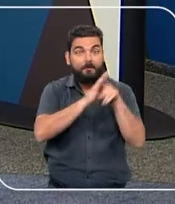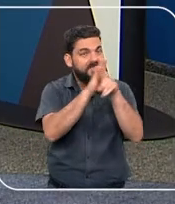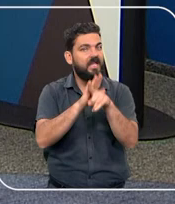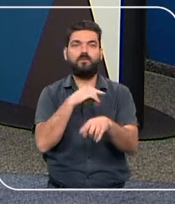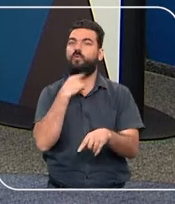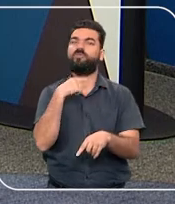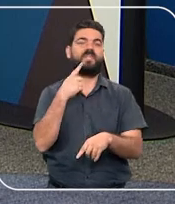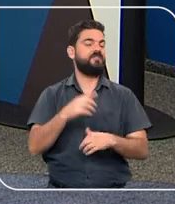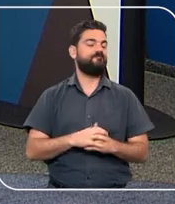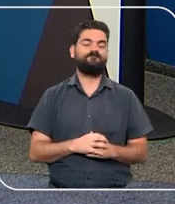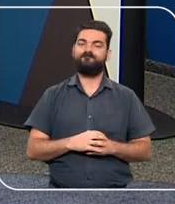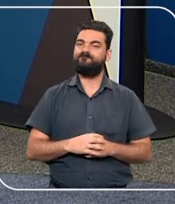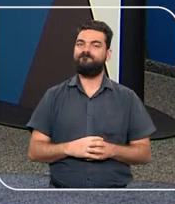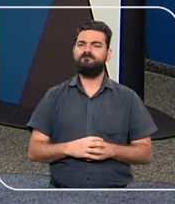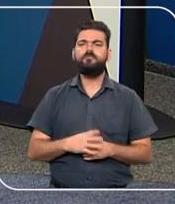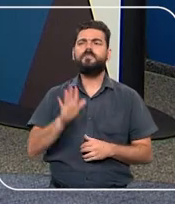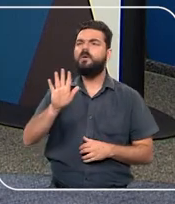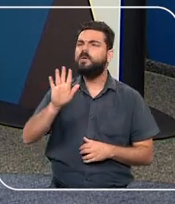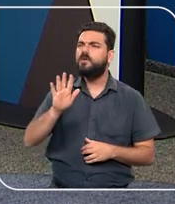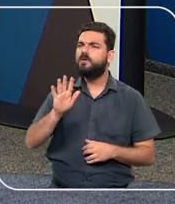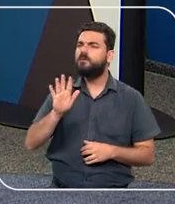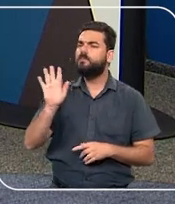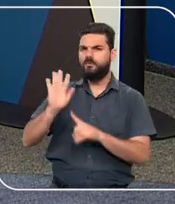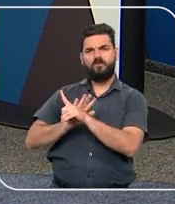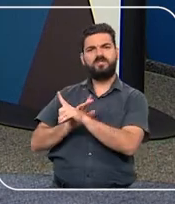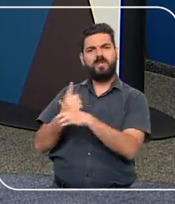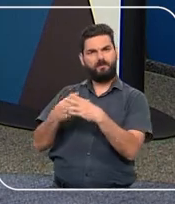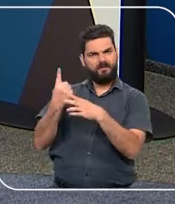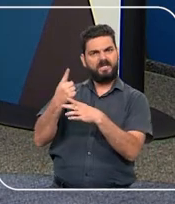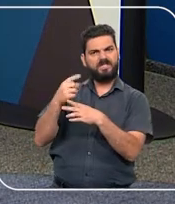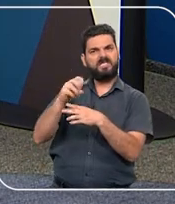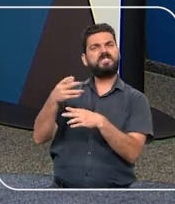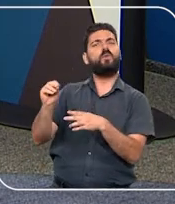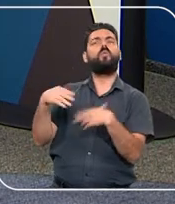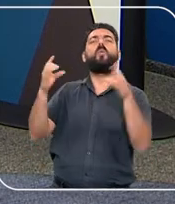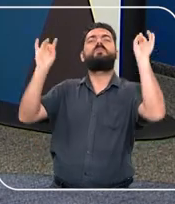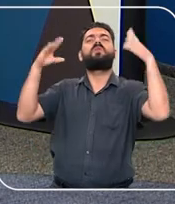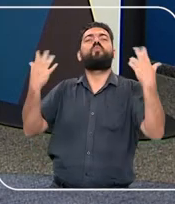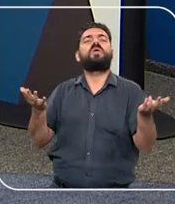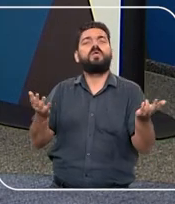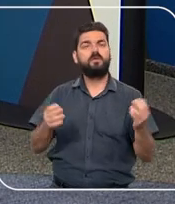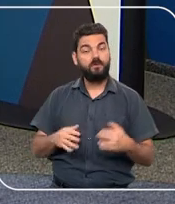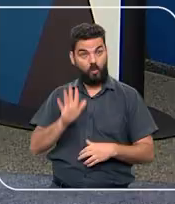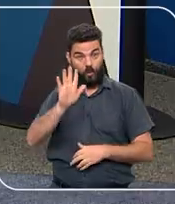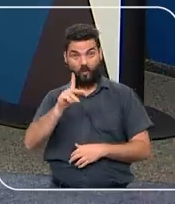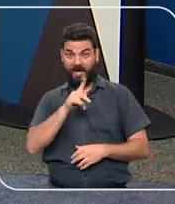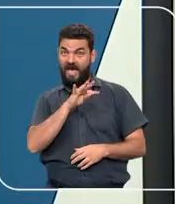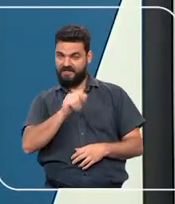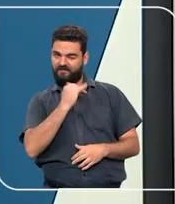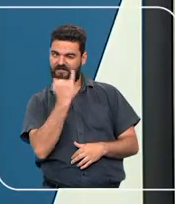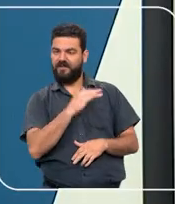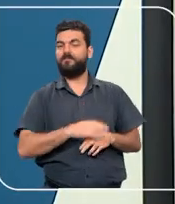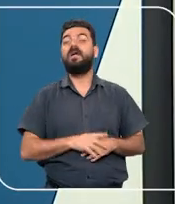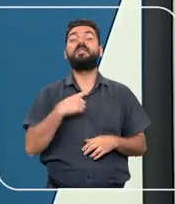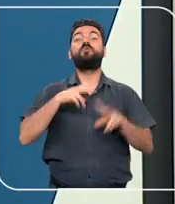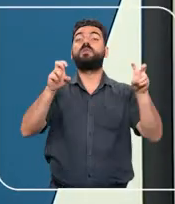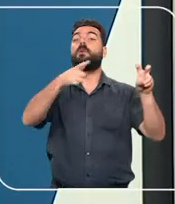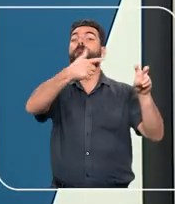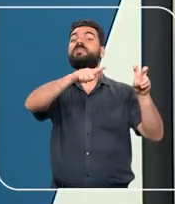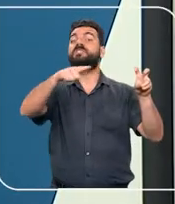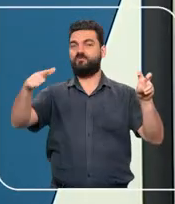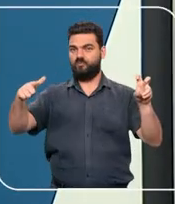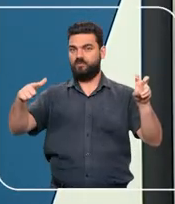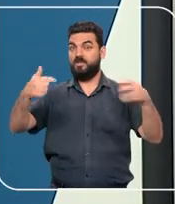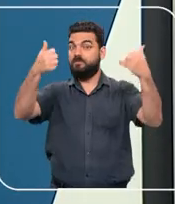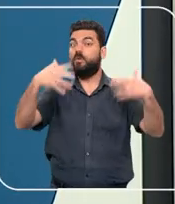Estaduais de investigar o caso Samanta e na primeira sessão Qual é o destaque bom Cátia temos um